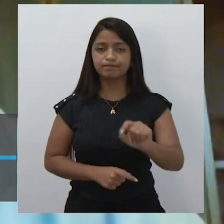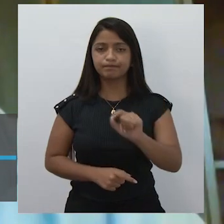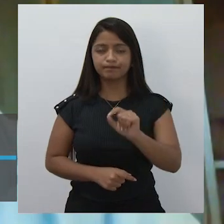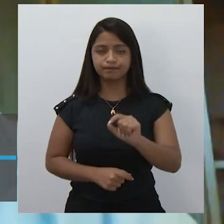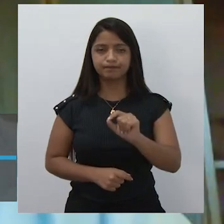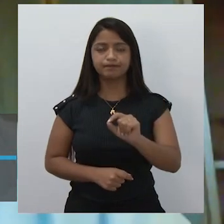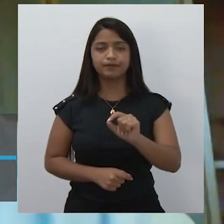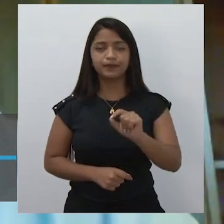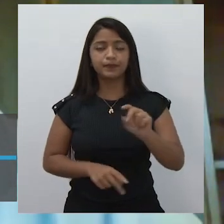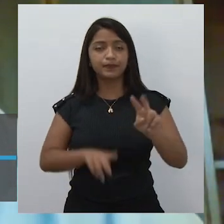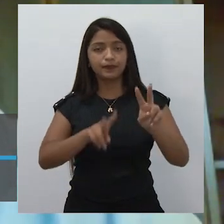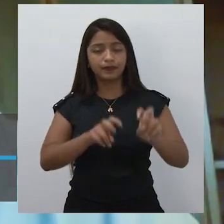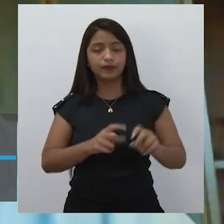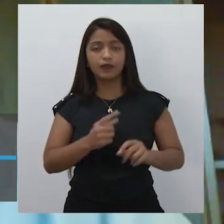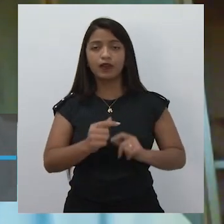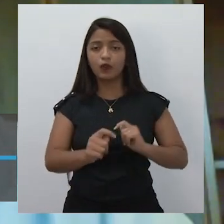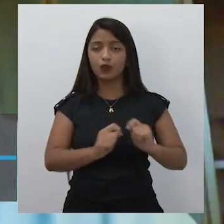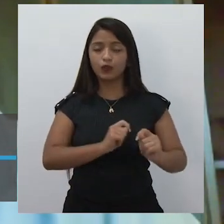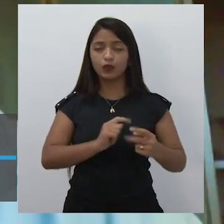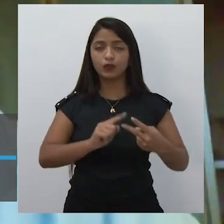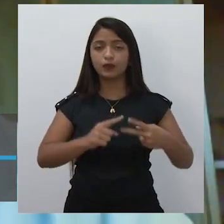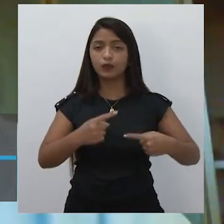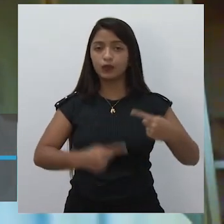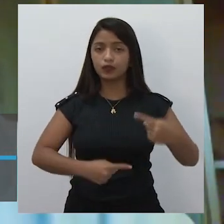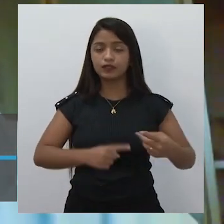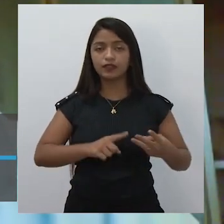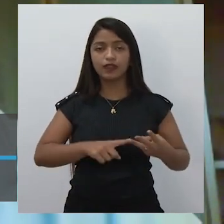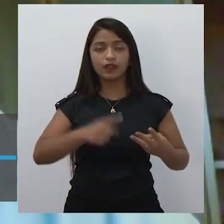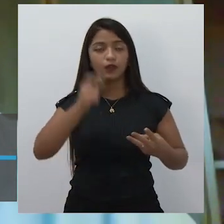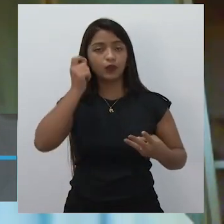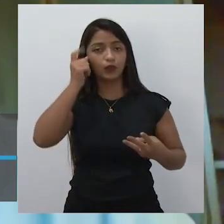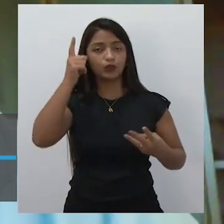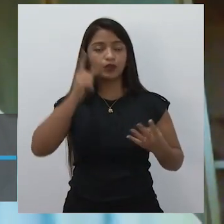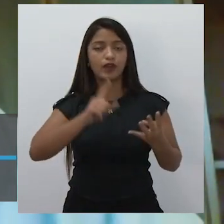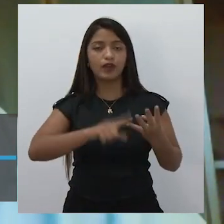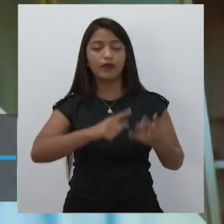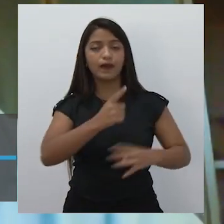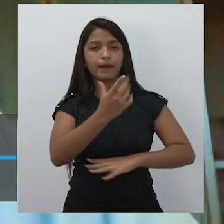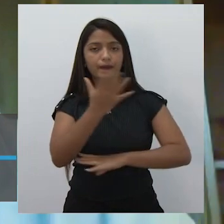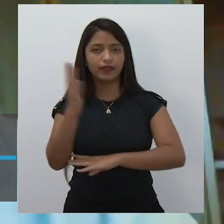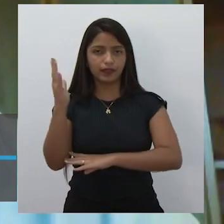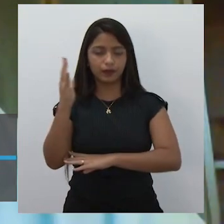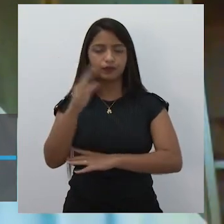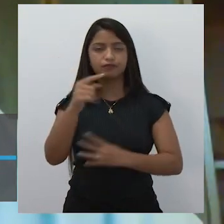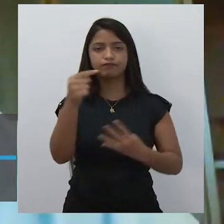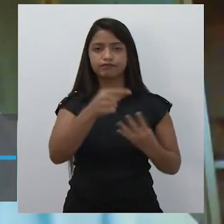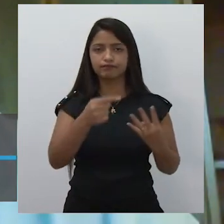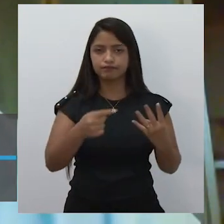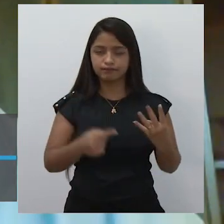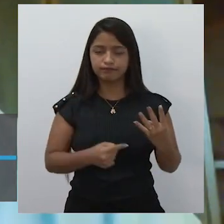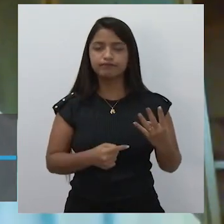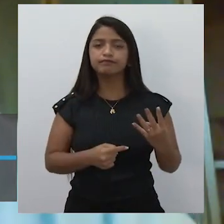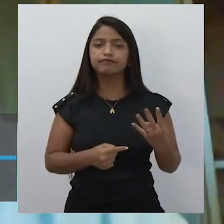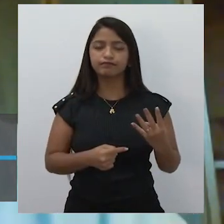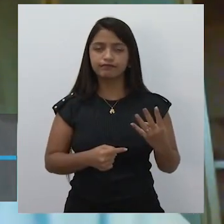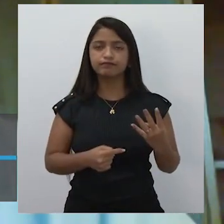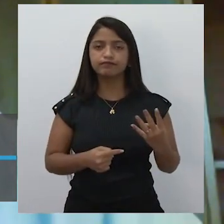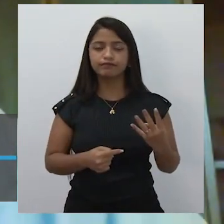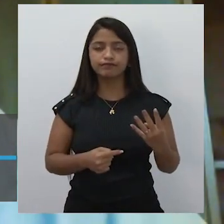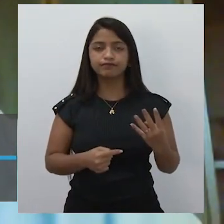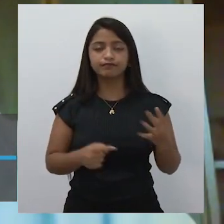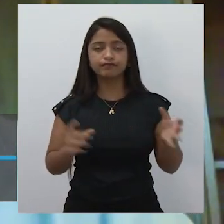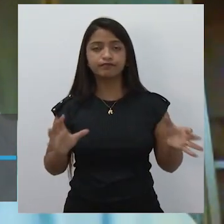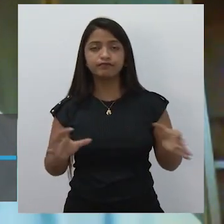de ordem econômica, política, cultural, ambiental. Então, tudo isso, né, permeado com a